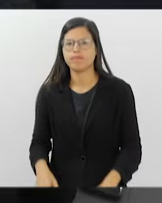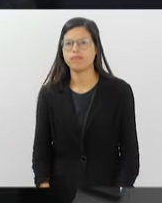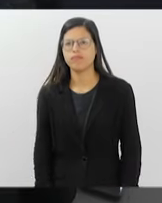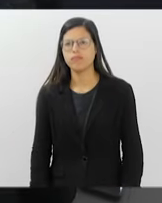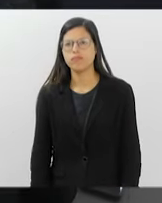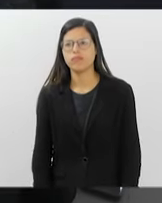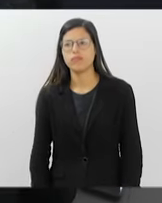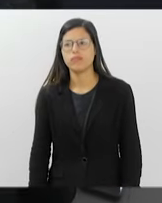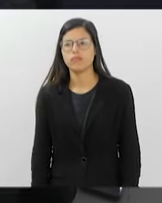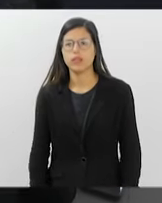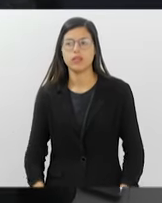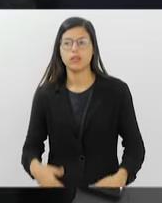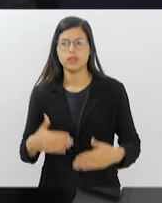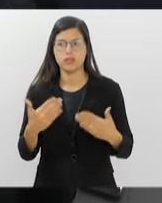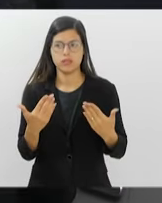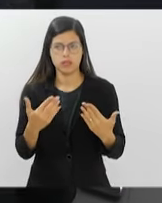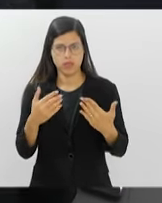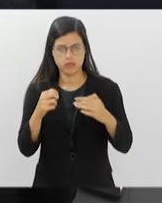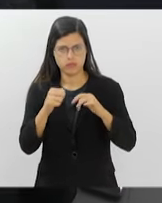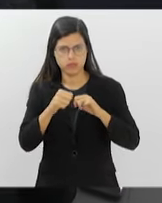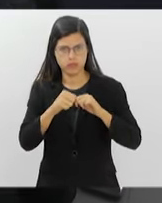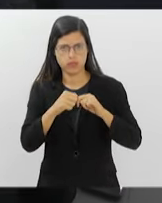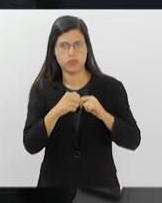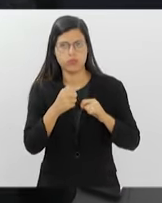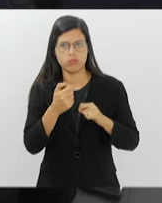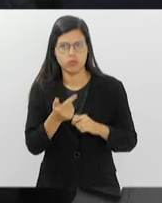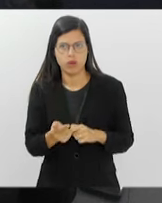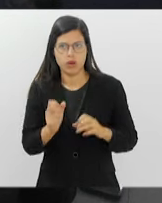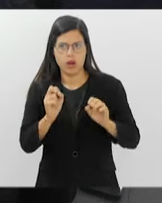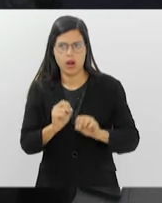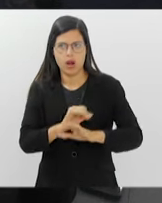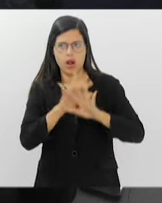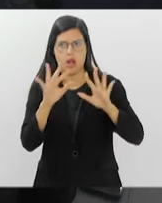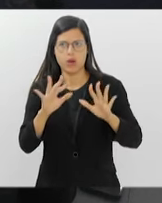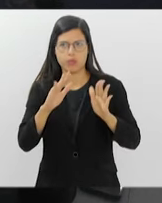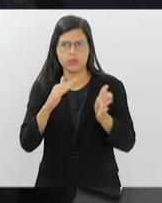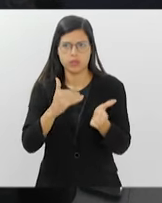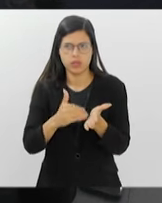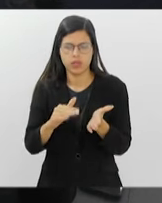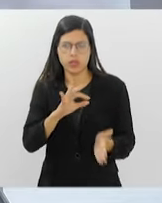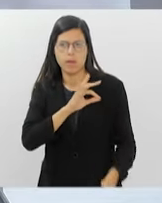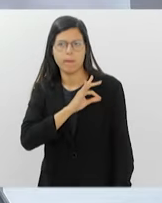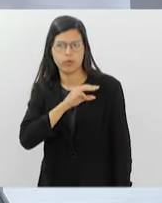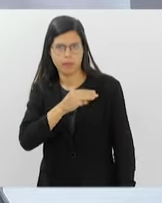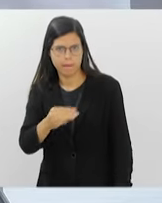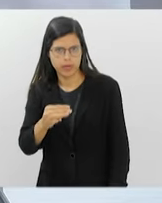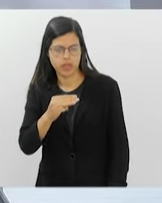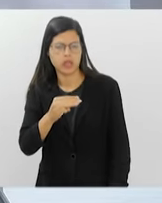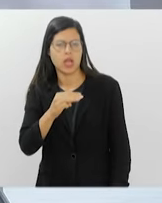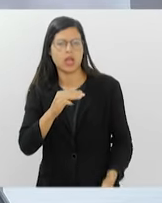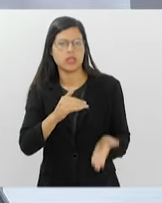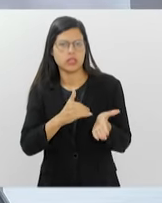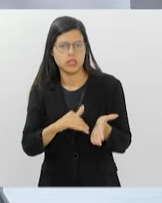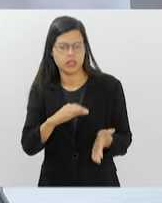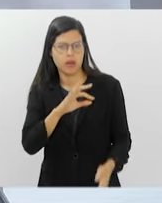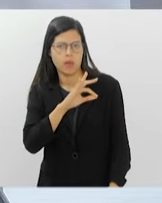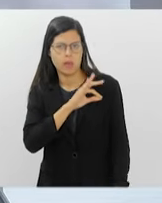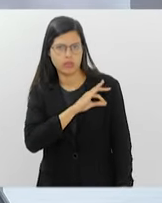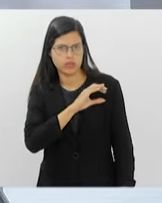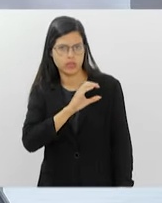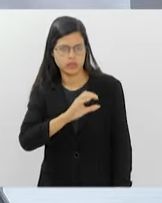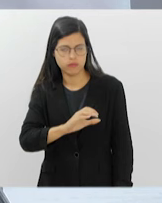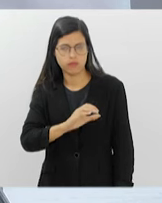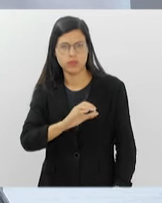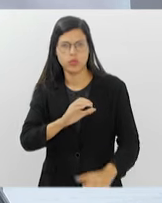Eh para que fique bem claro para todos seria secretário da Polícia Militar secretário da Polícia Civil